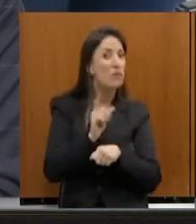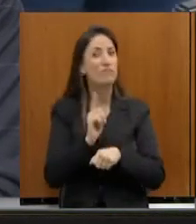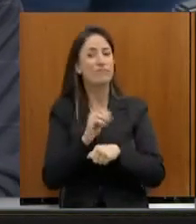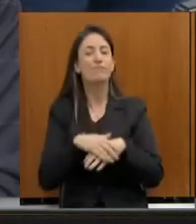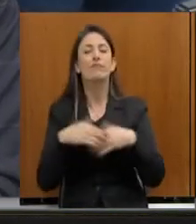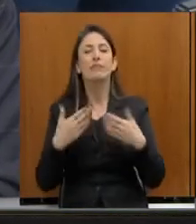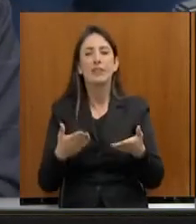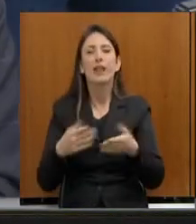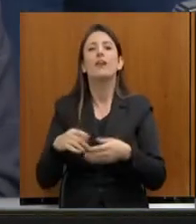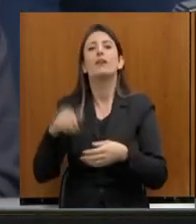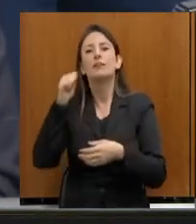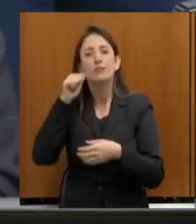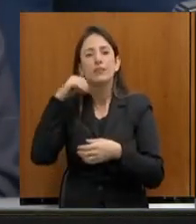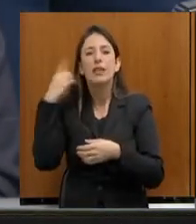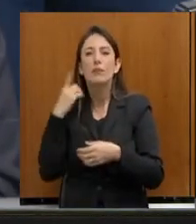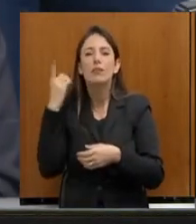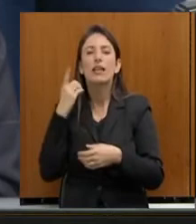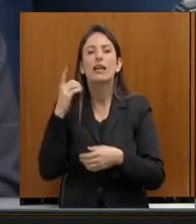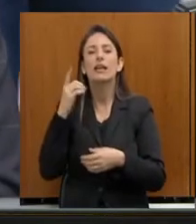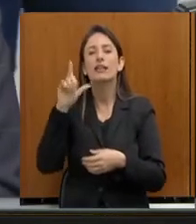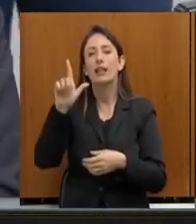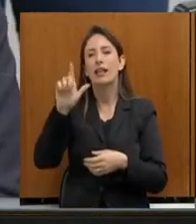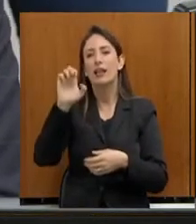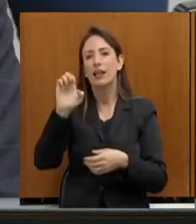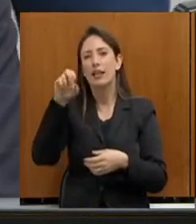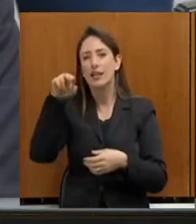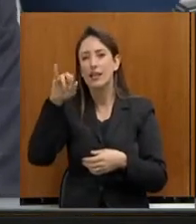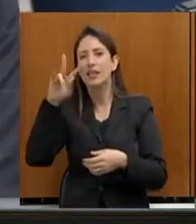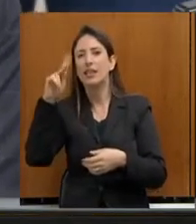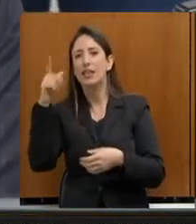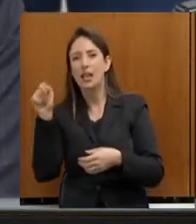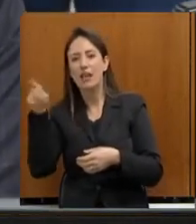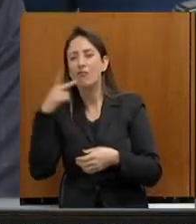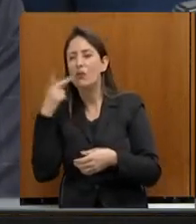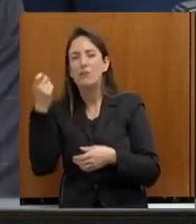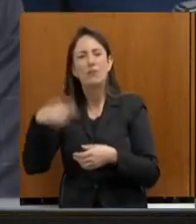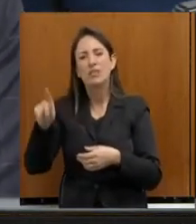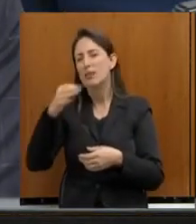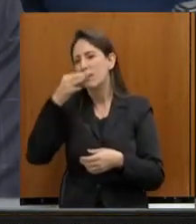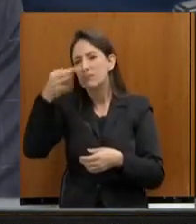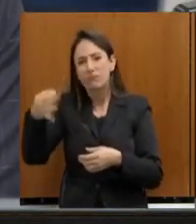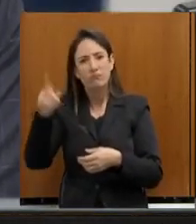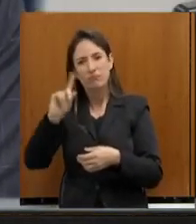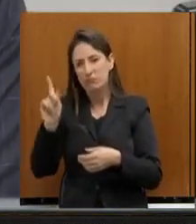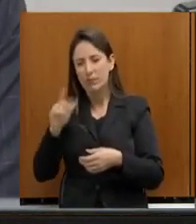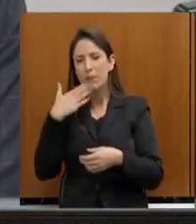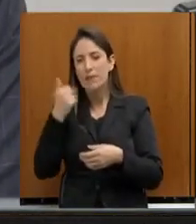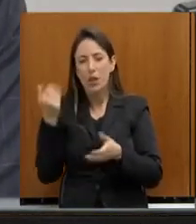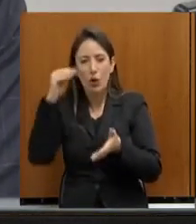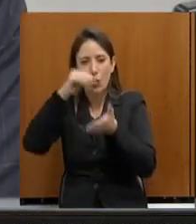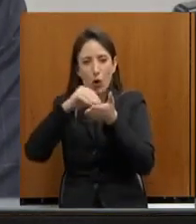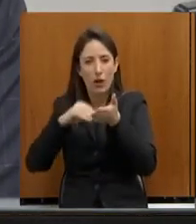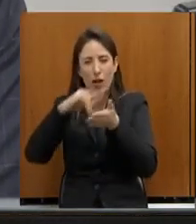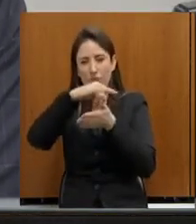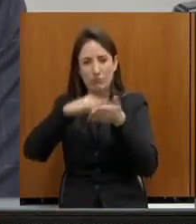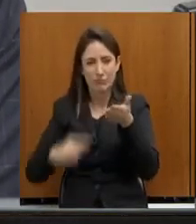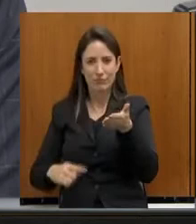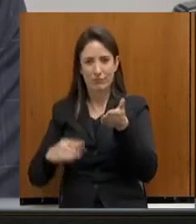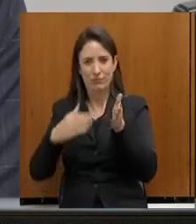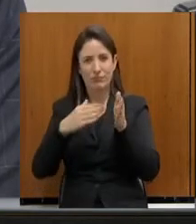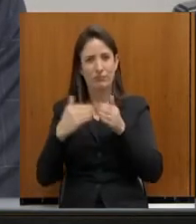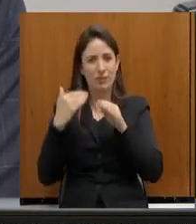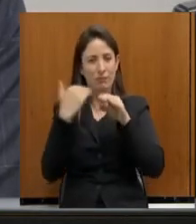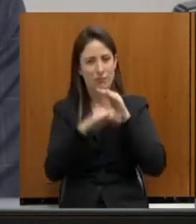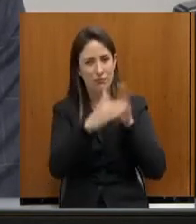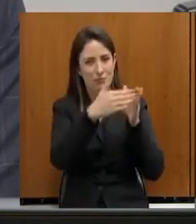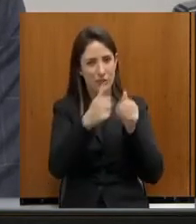que a deputada A Leninha abriu mão das indagações vou fazer ela através de requerimento eu só